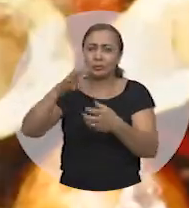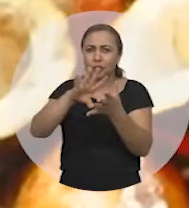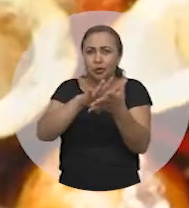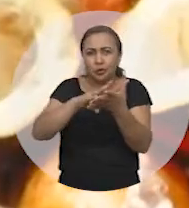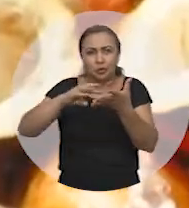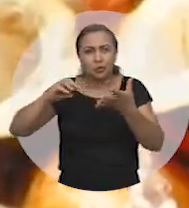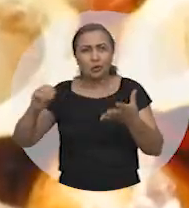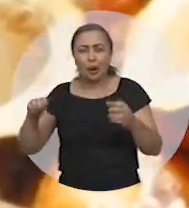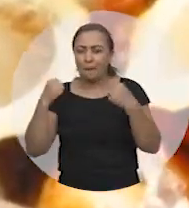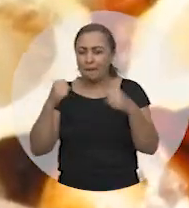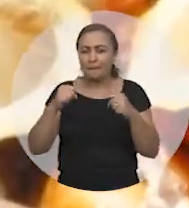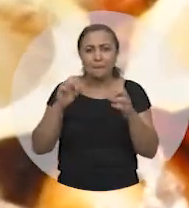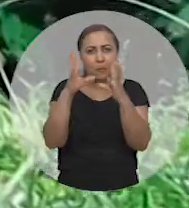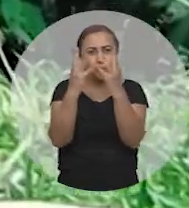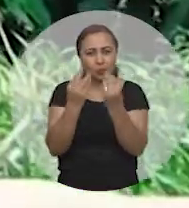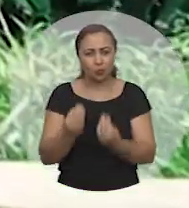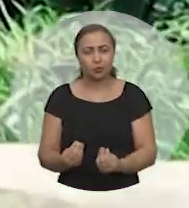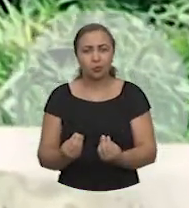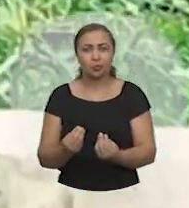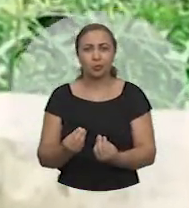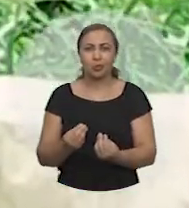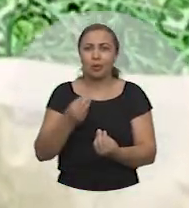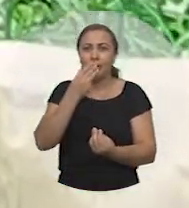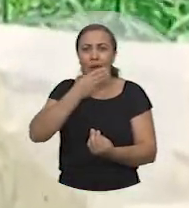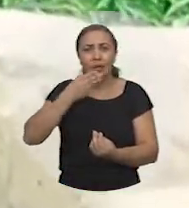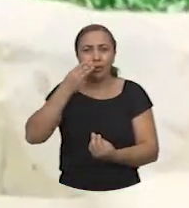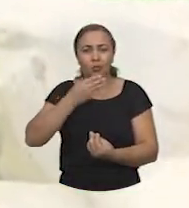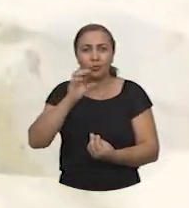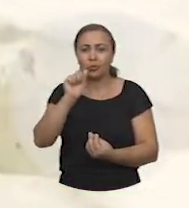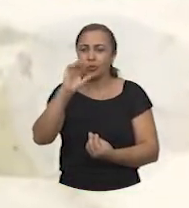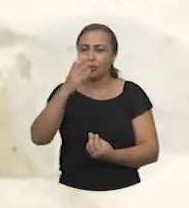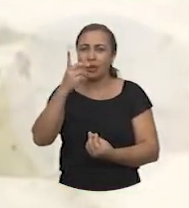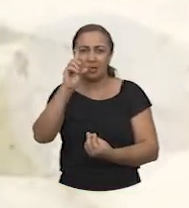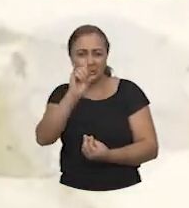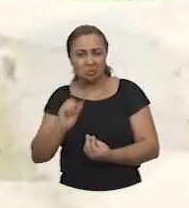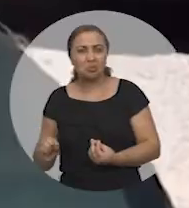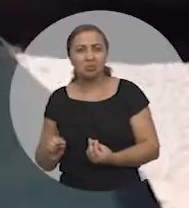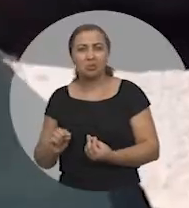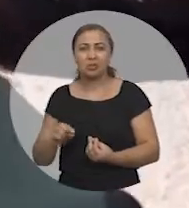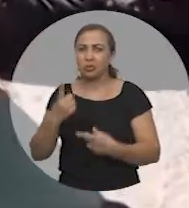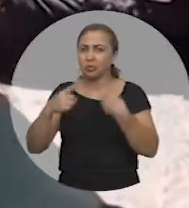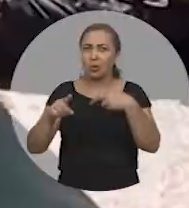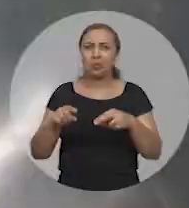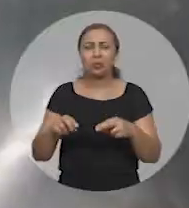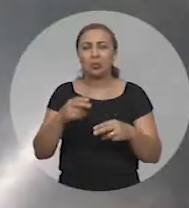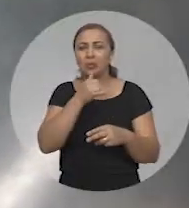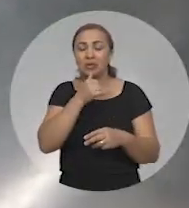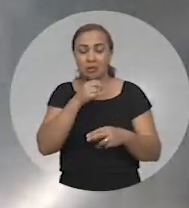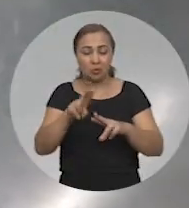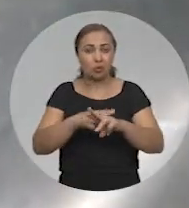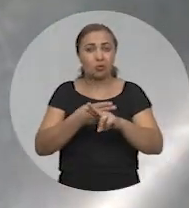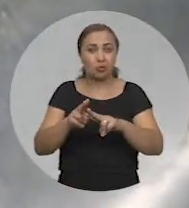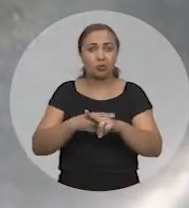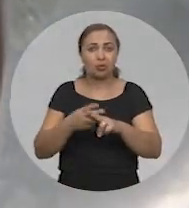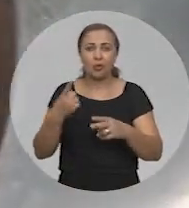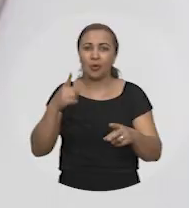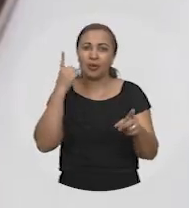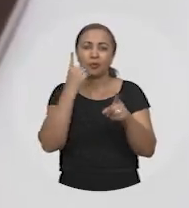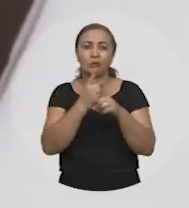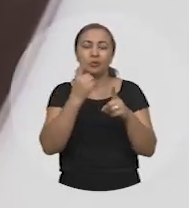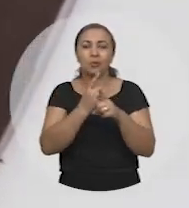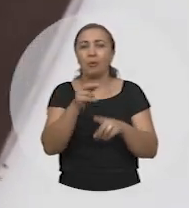extraído da polpa da fruta é possível reduzir o açúcar da composição de diversos produtos A exemplo do